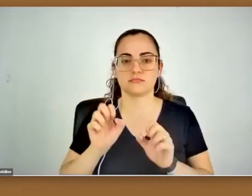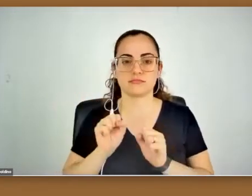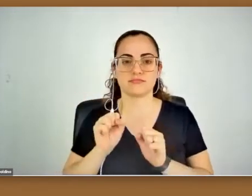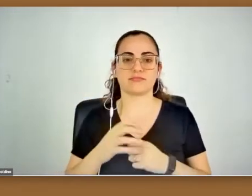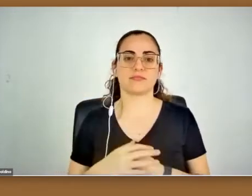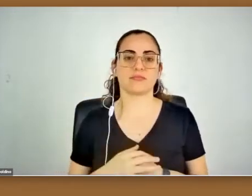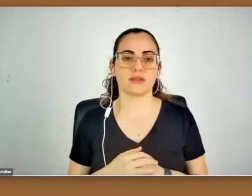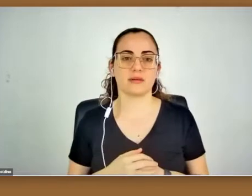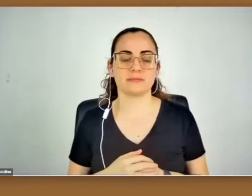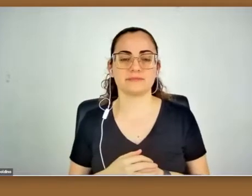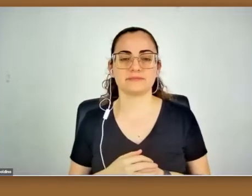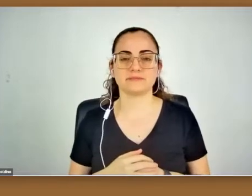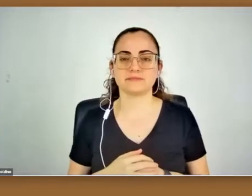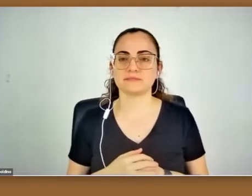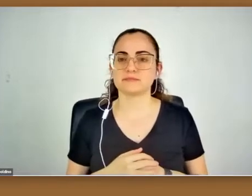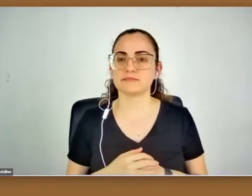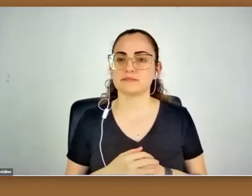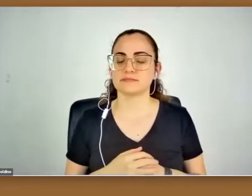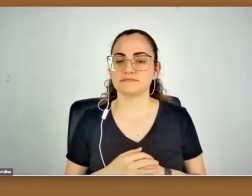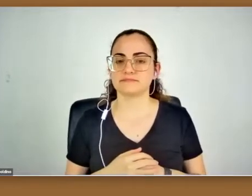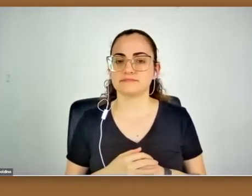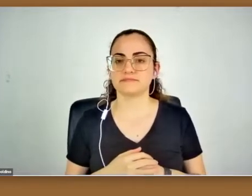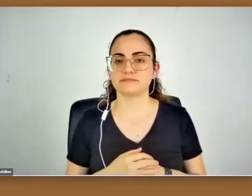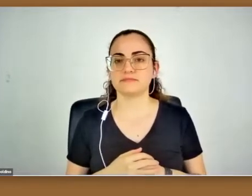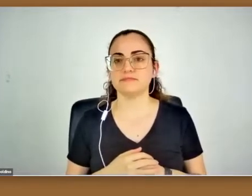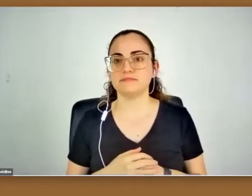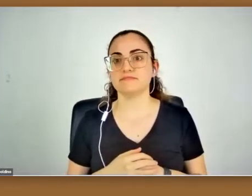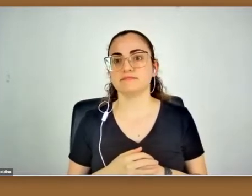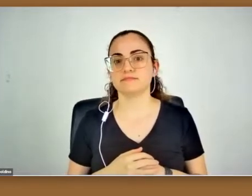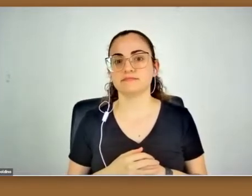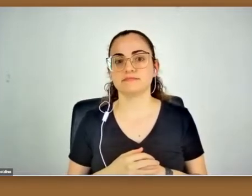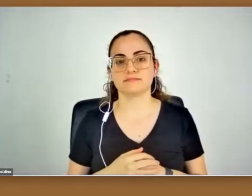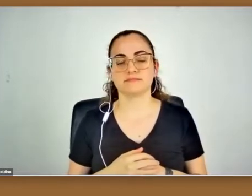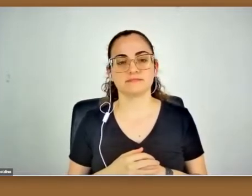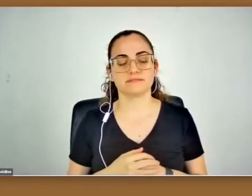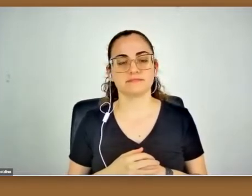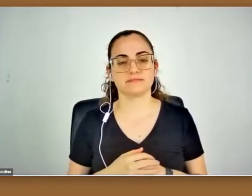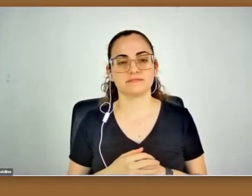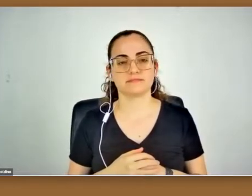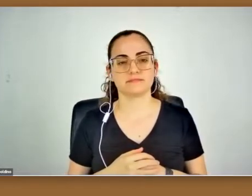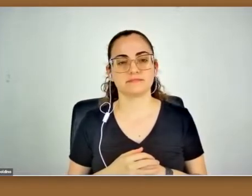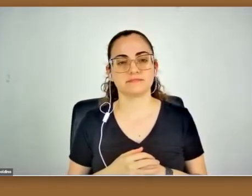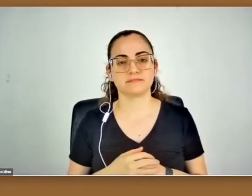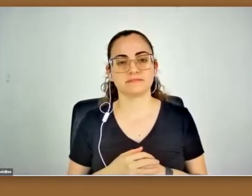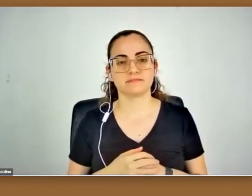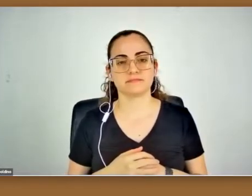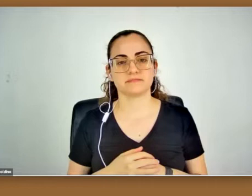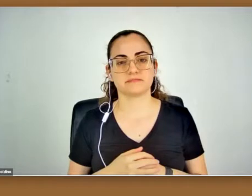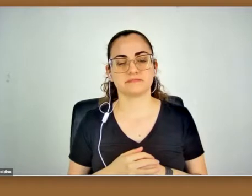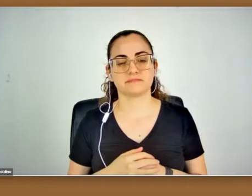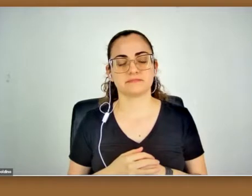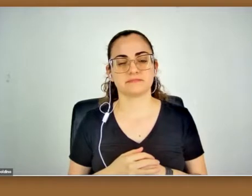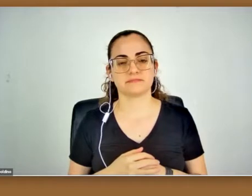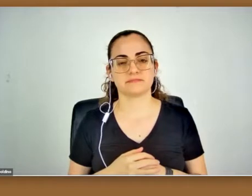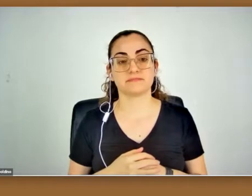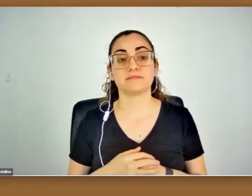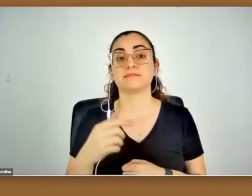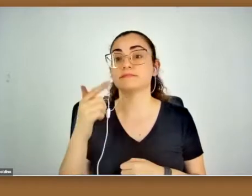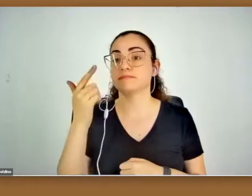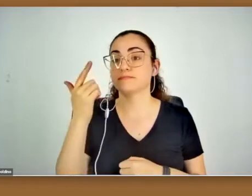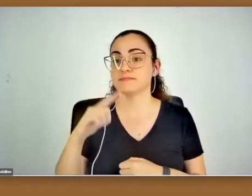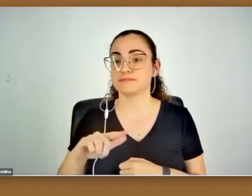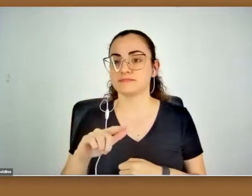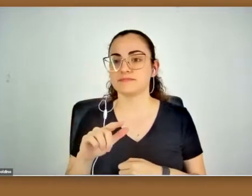com uma importância epidemiológica muito grande, o Aedes aegypti, ok? A gente também tem o